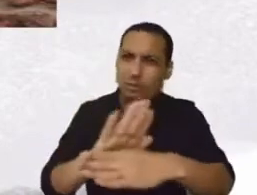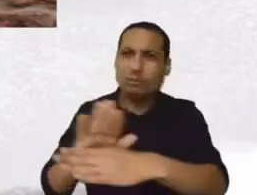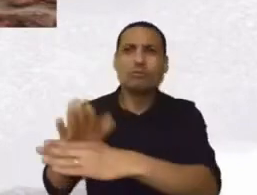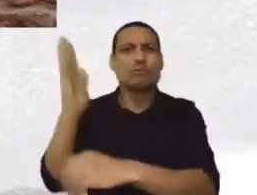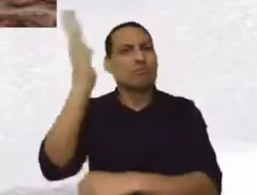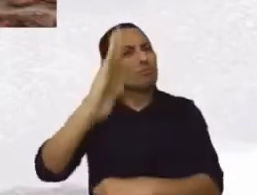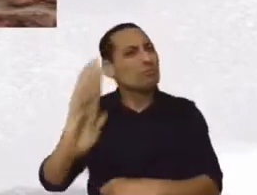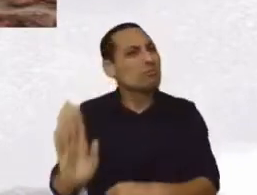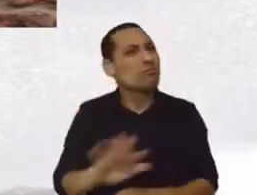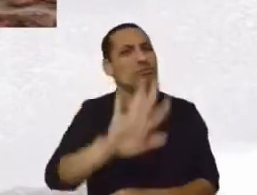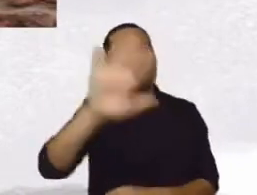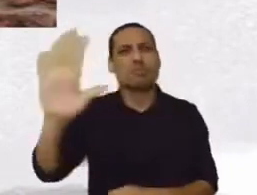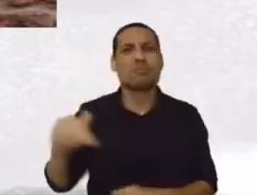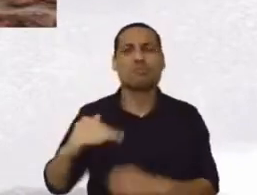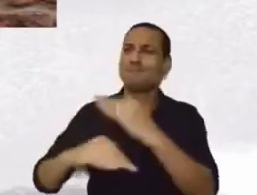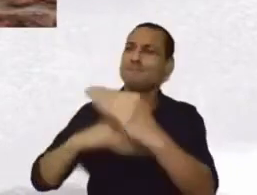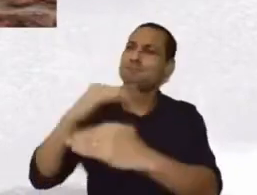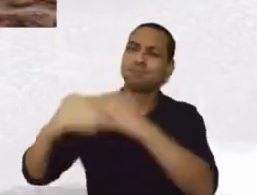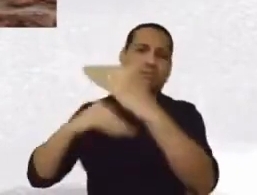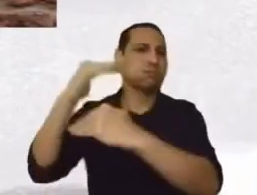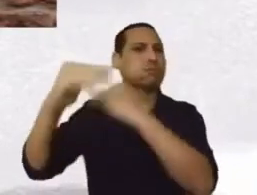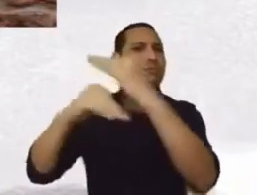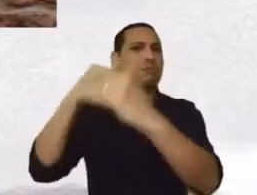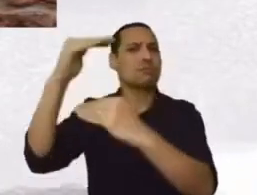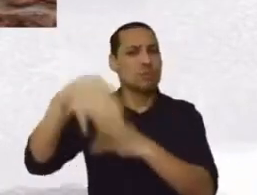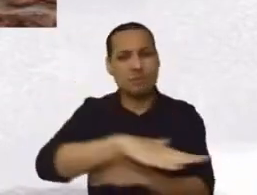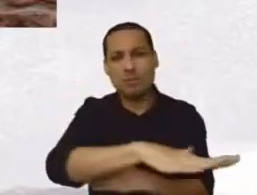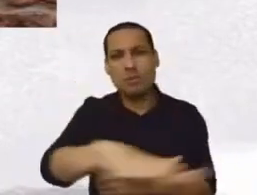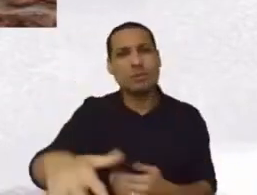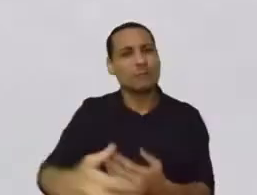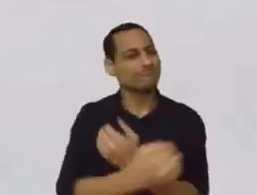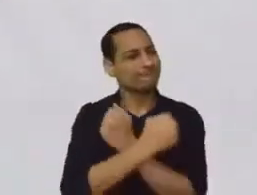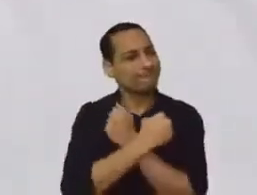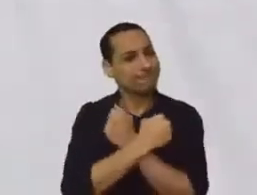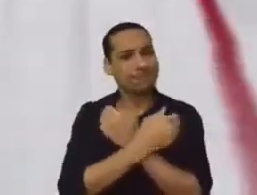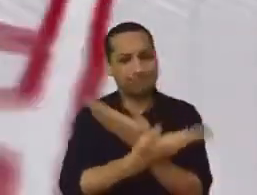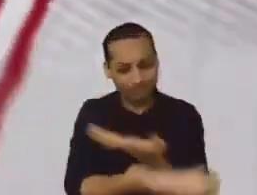Latina e Caribe e para todo o mundo. Um forte abraço e boa plenária.